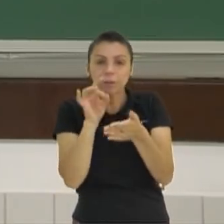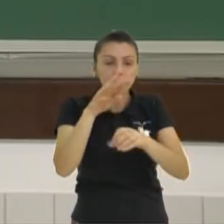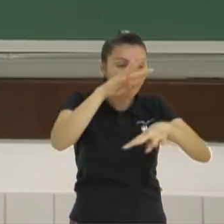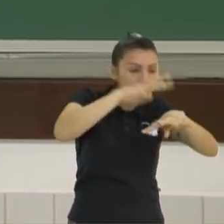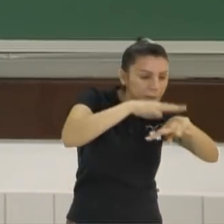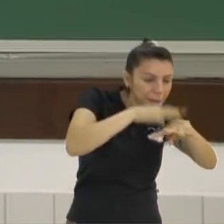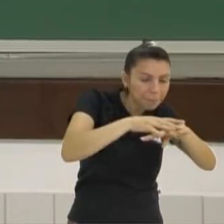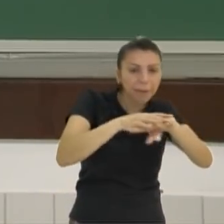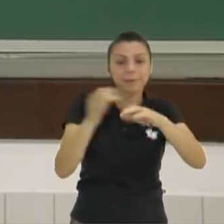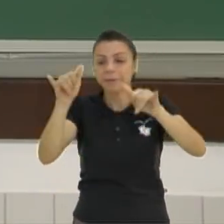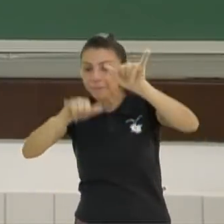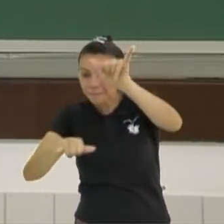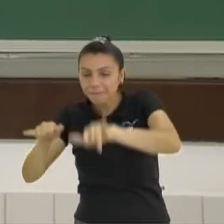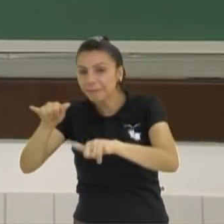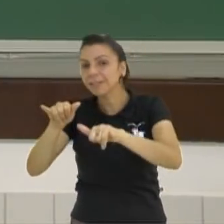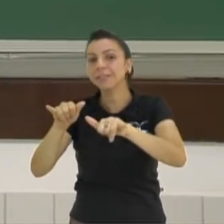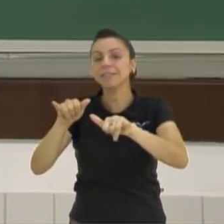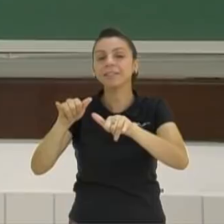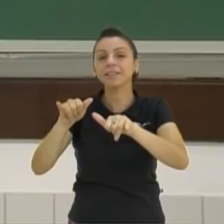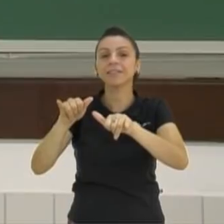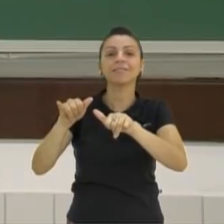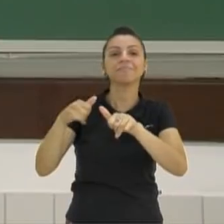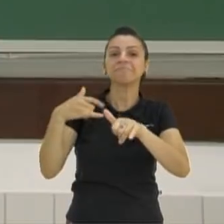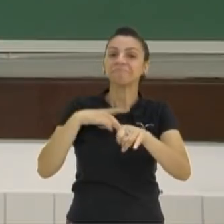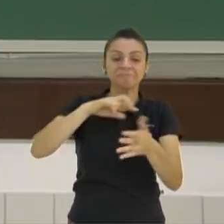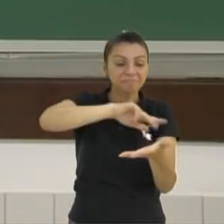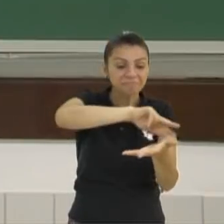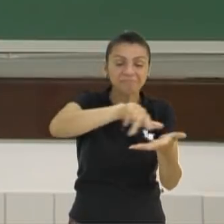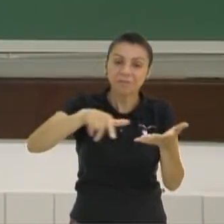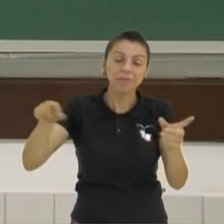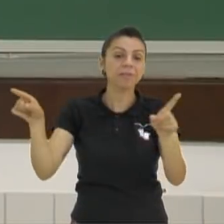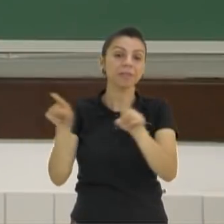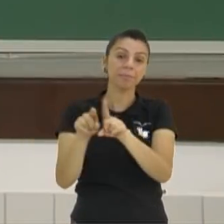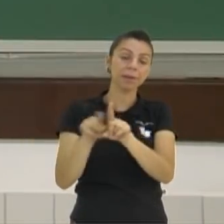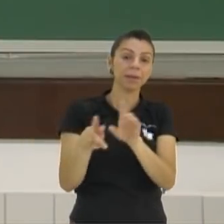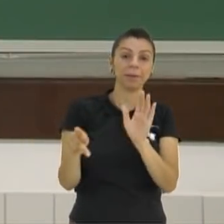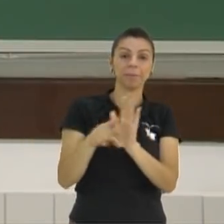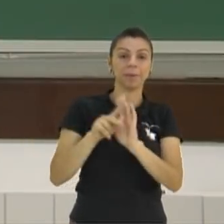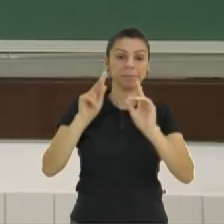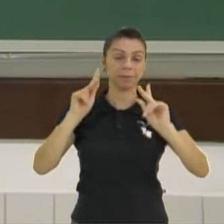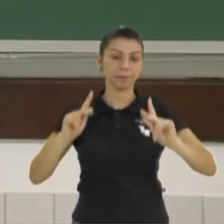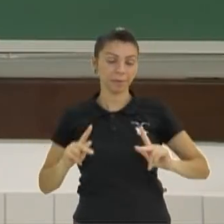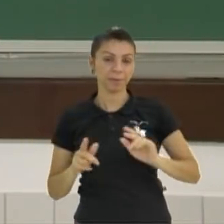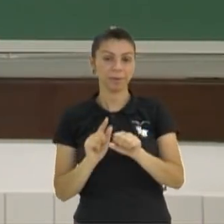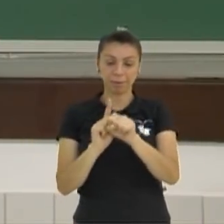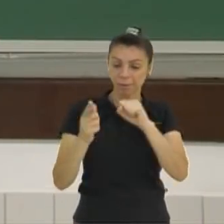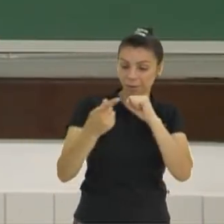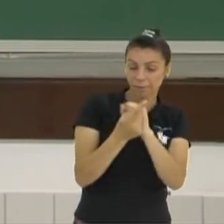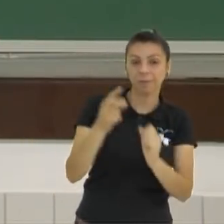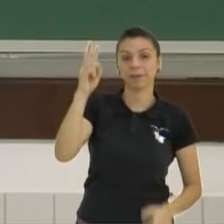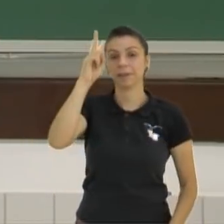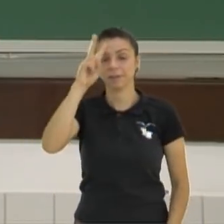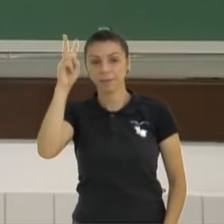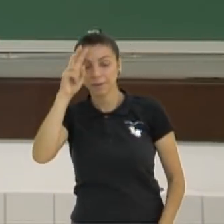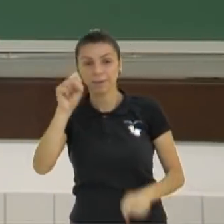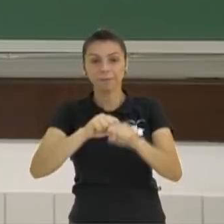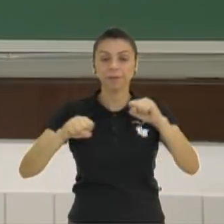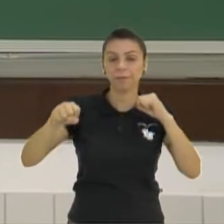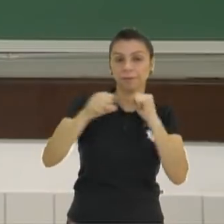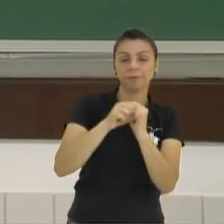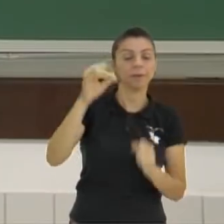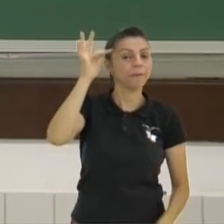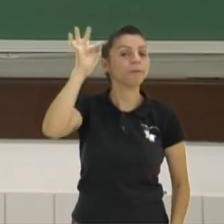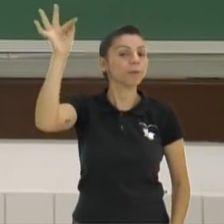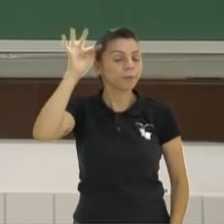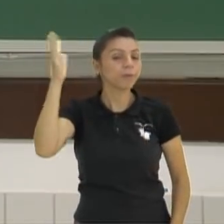química, física, geografia, também temos a humanas, a área de humanas, ou seja, geografia, história, sociologia, filosofia e